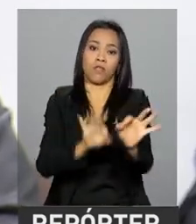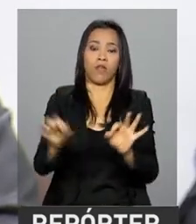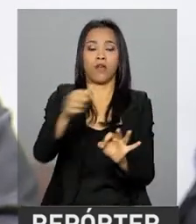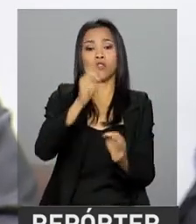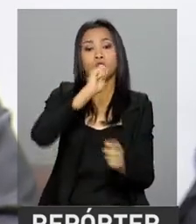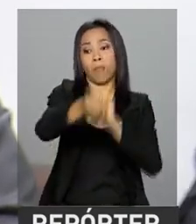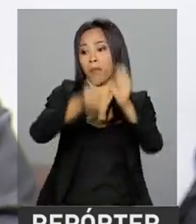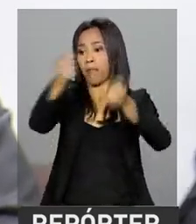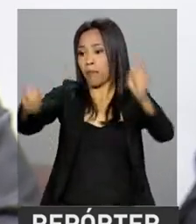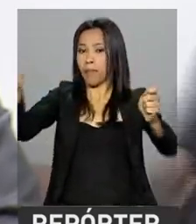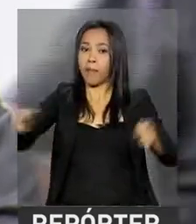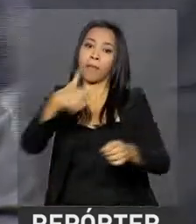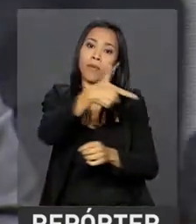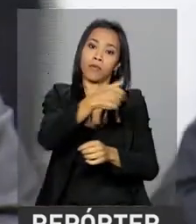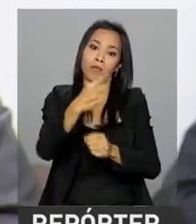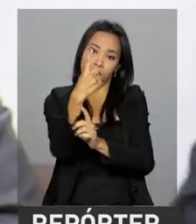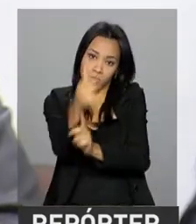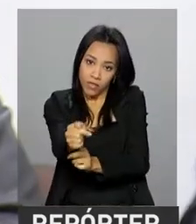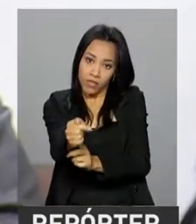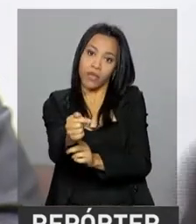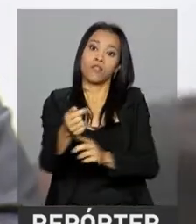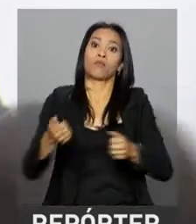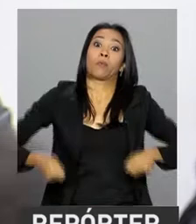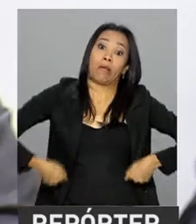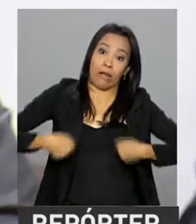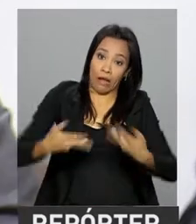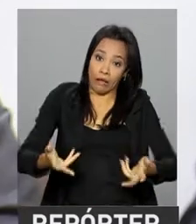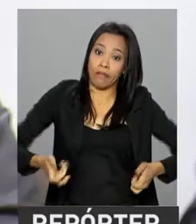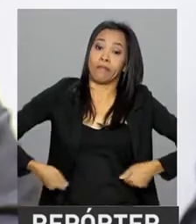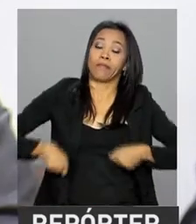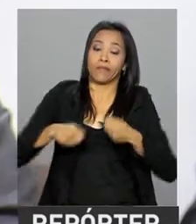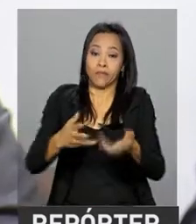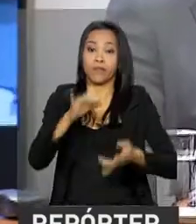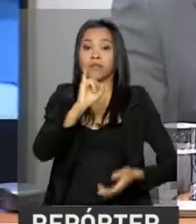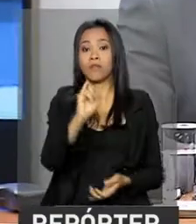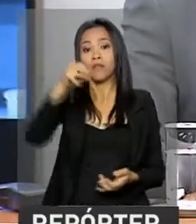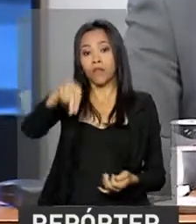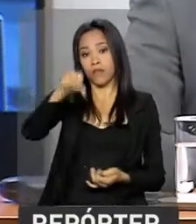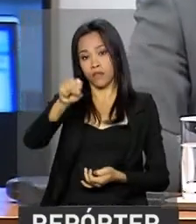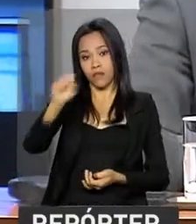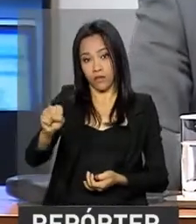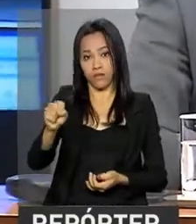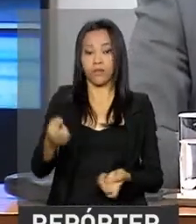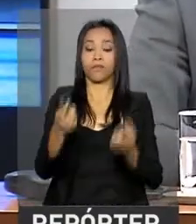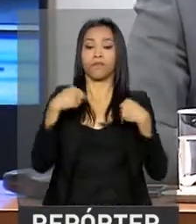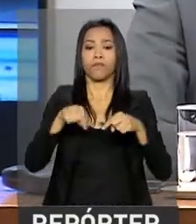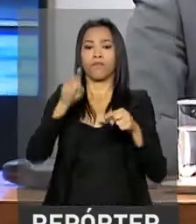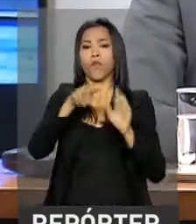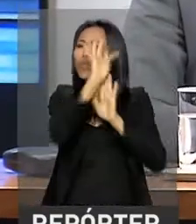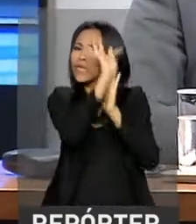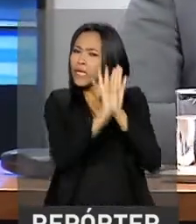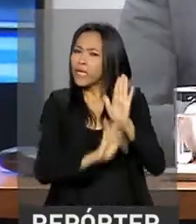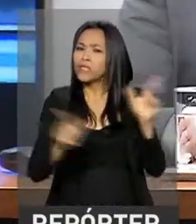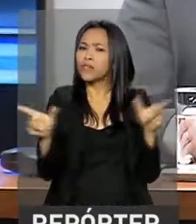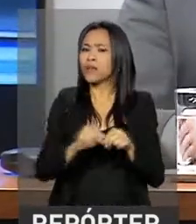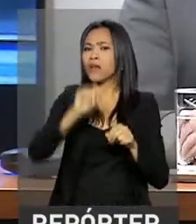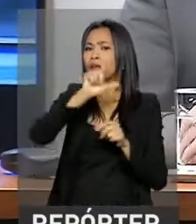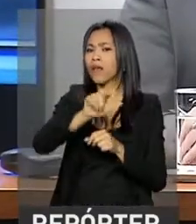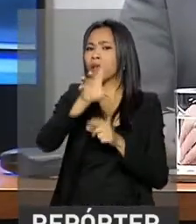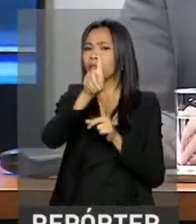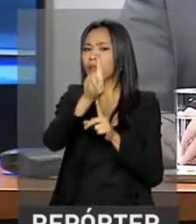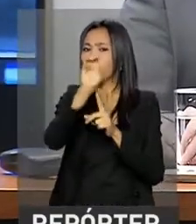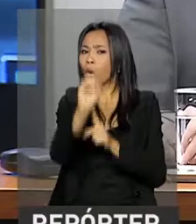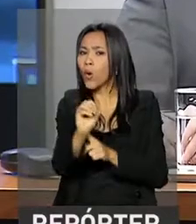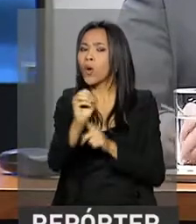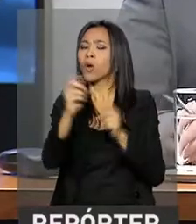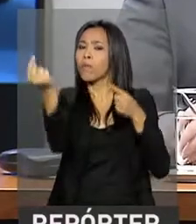de despesas previdenciárias no orçamento federal. Pelo texto da LDO, os principais pontos apresentados